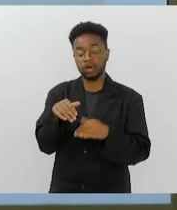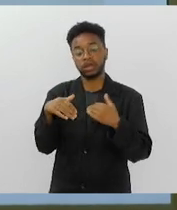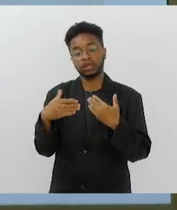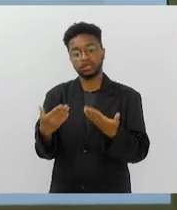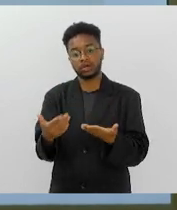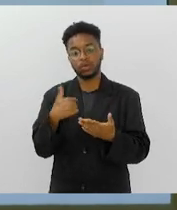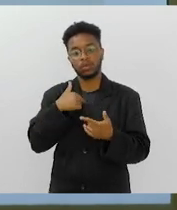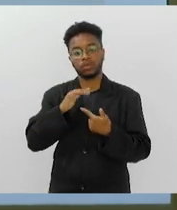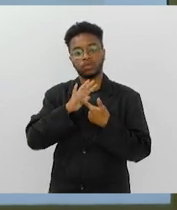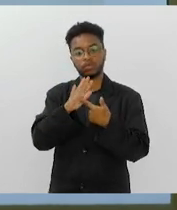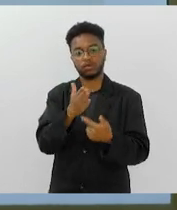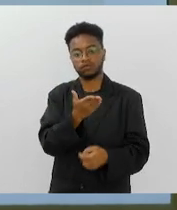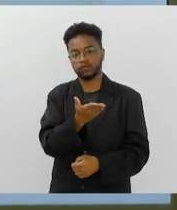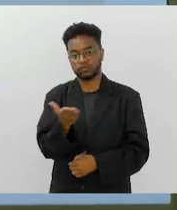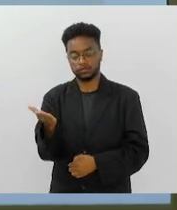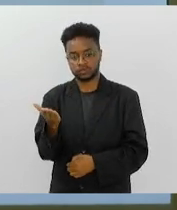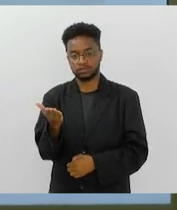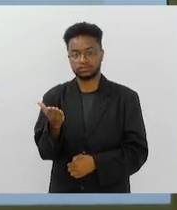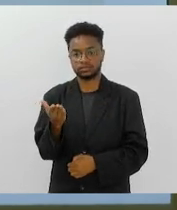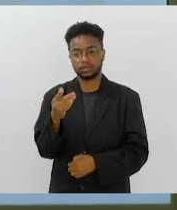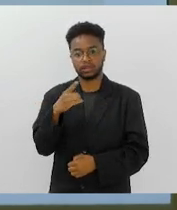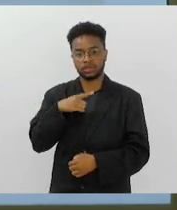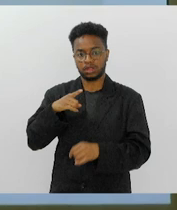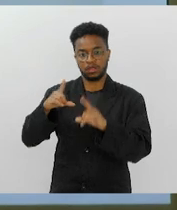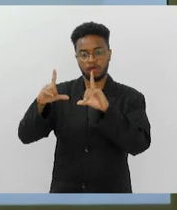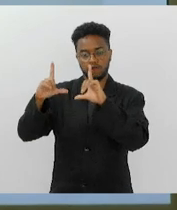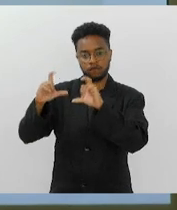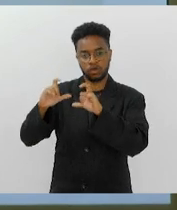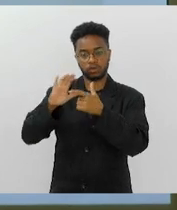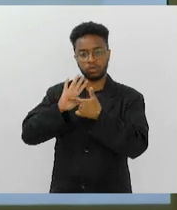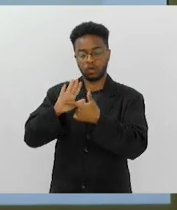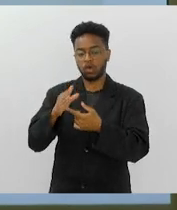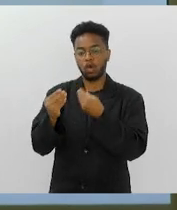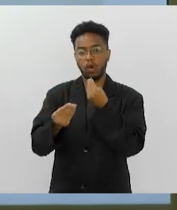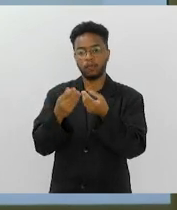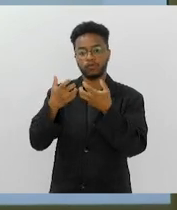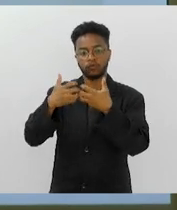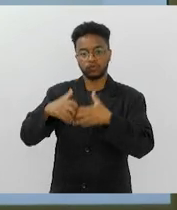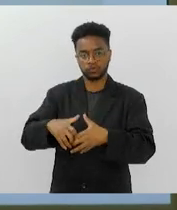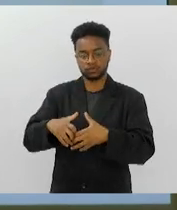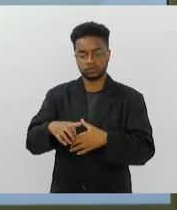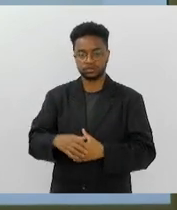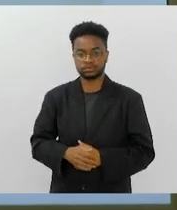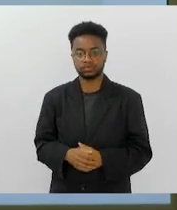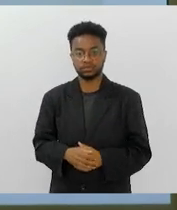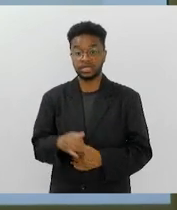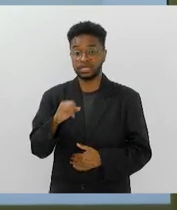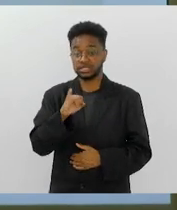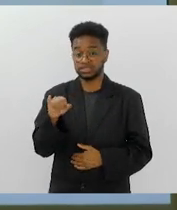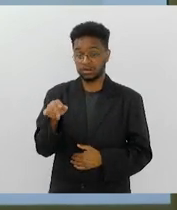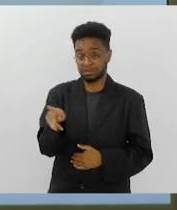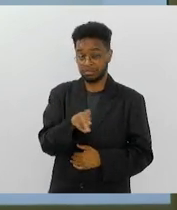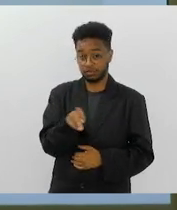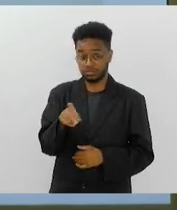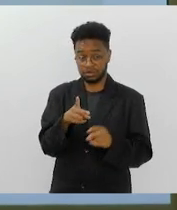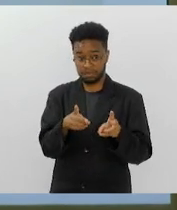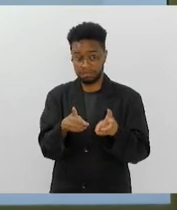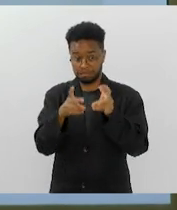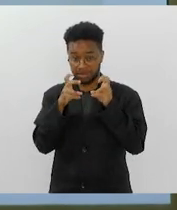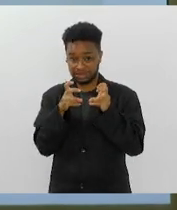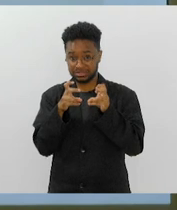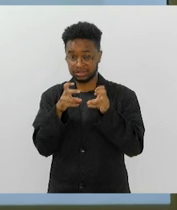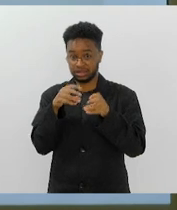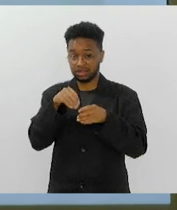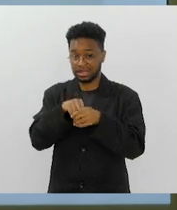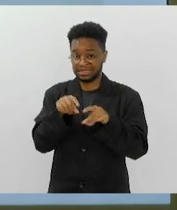mostrar para vocês um print, né, da tela de como aparece o Botão do Pânico. Quando o professor ele nota alguma situação que